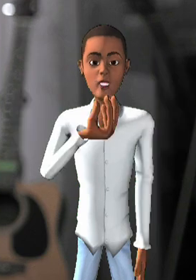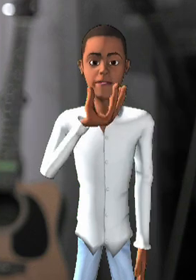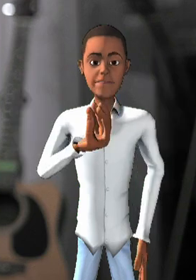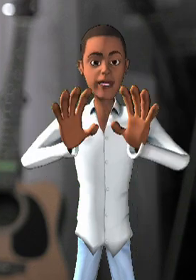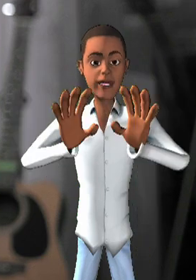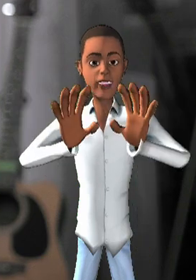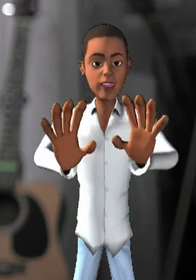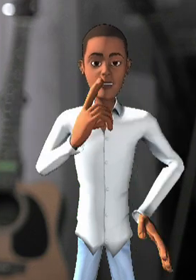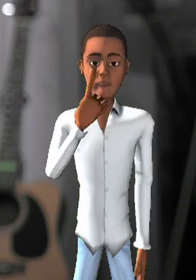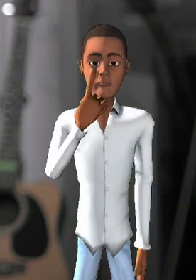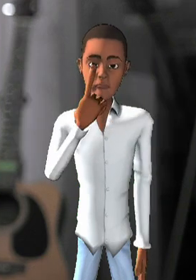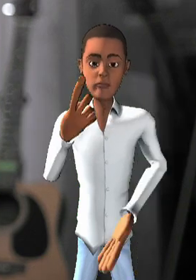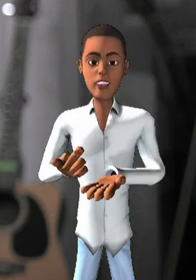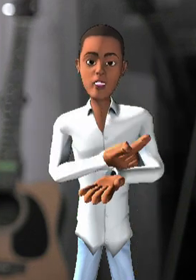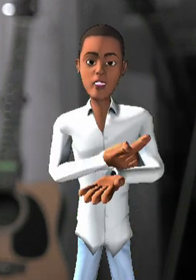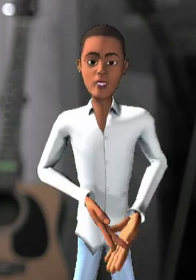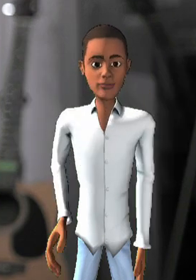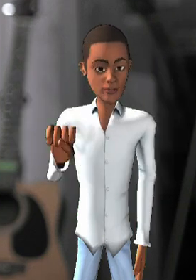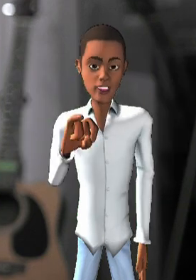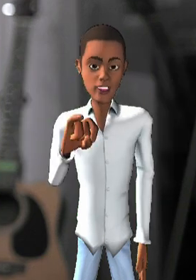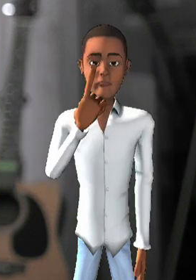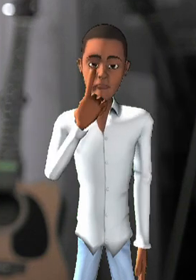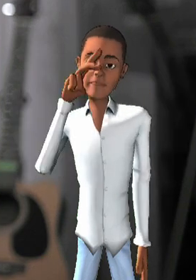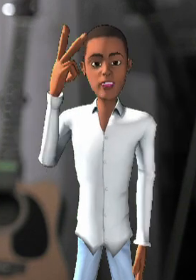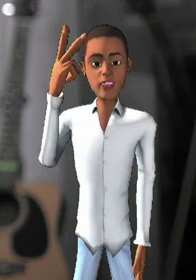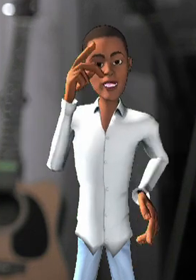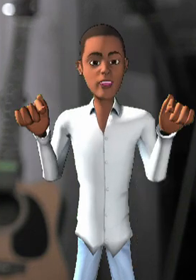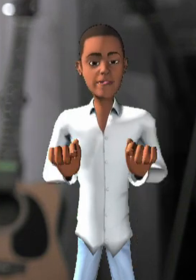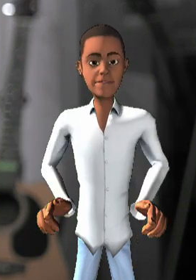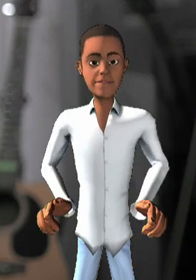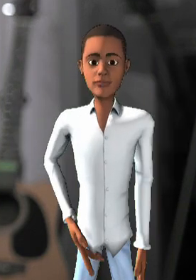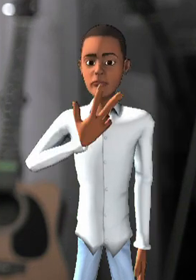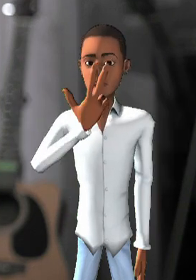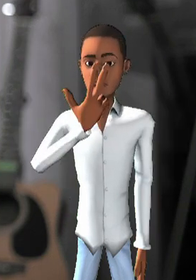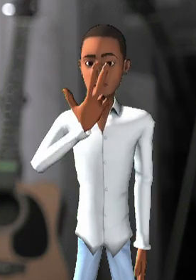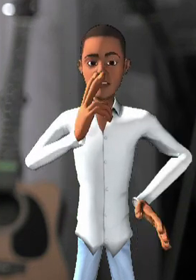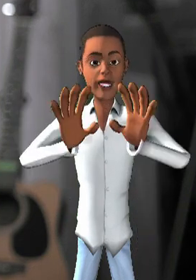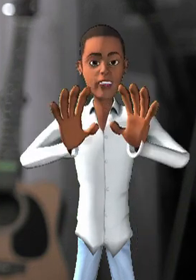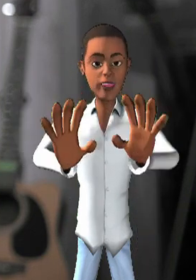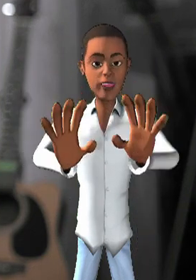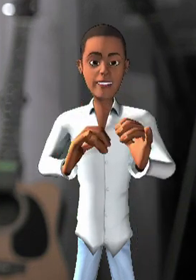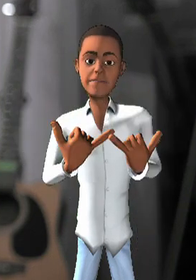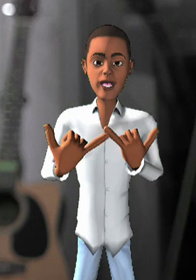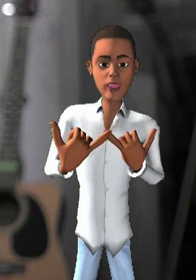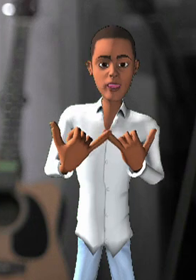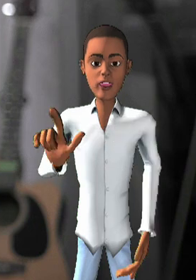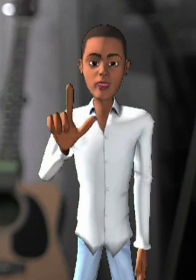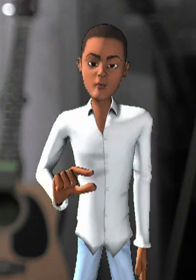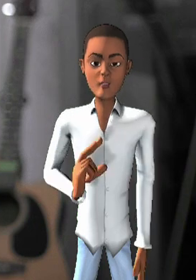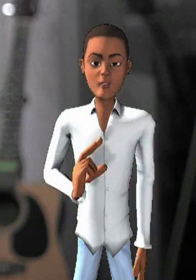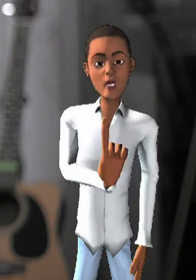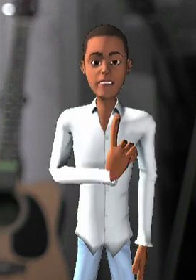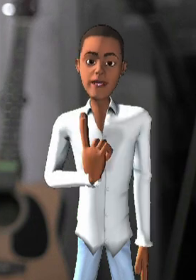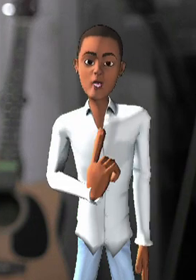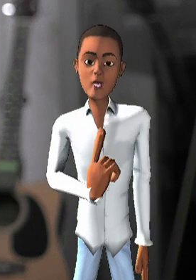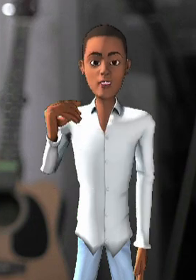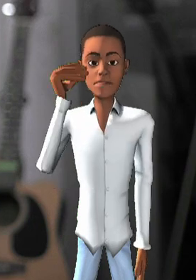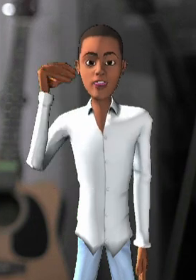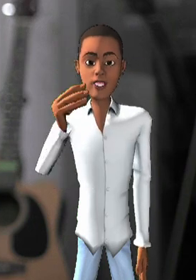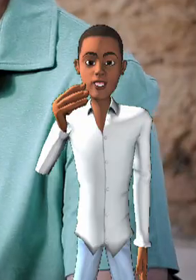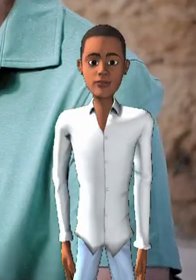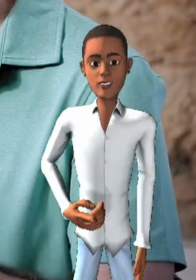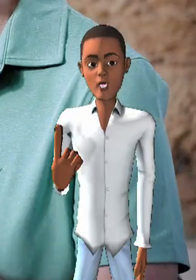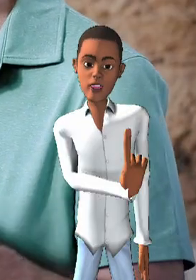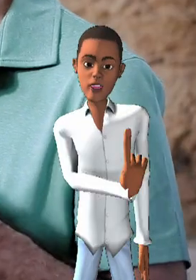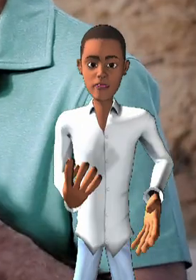homem chora, ele tá errado, a sua masculinidade entra em jogo. Eu acho que isso é algo que reduz muito, né, a nossa